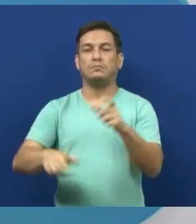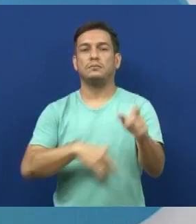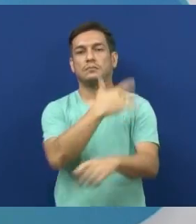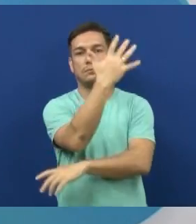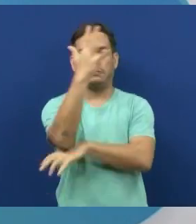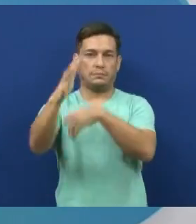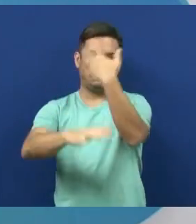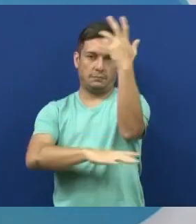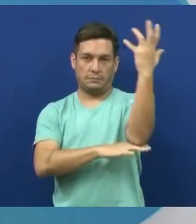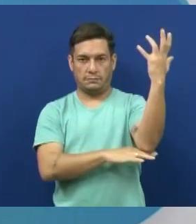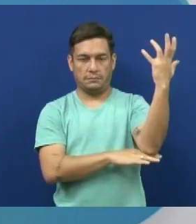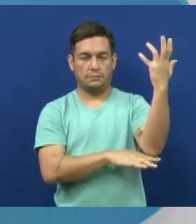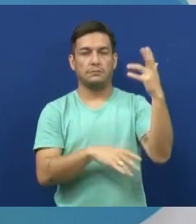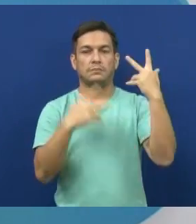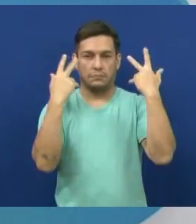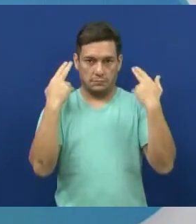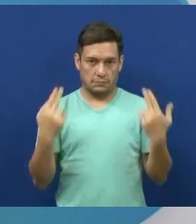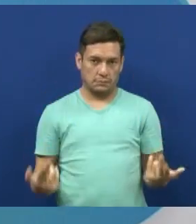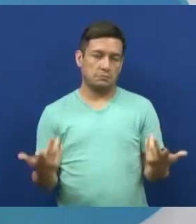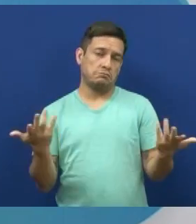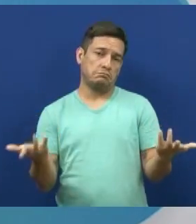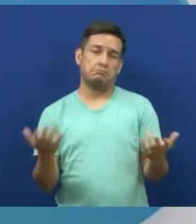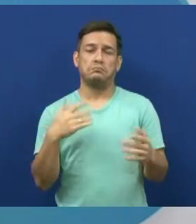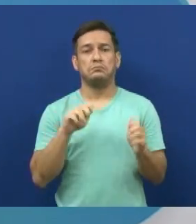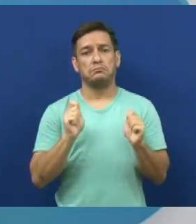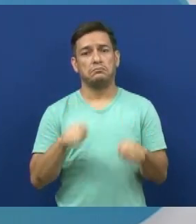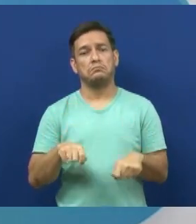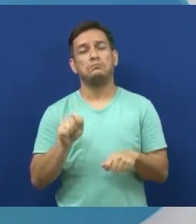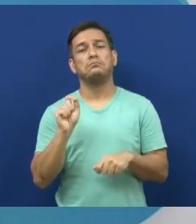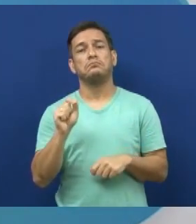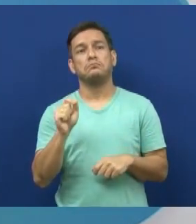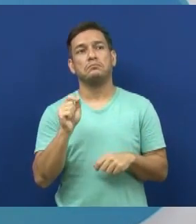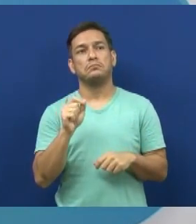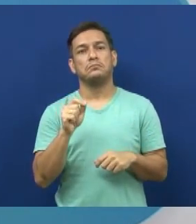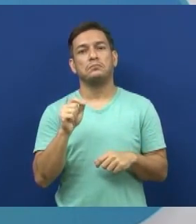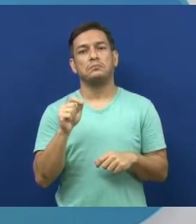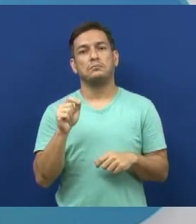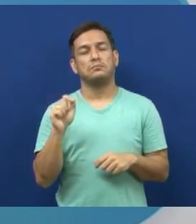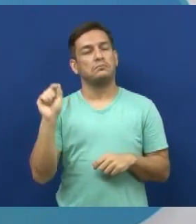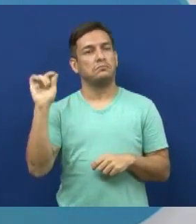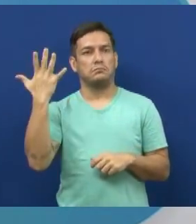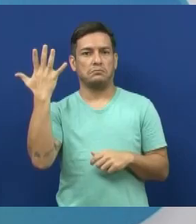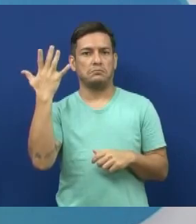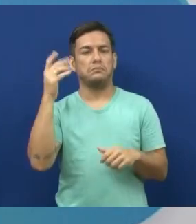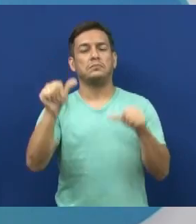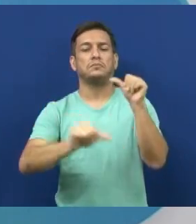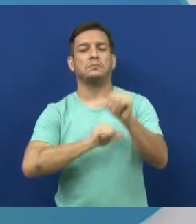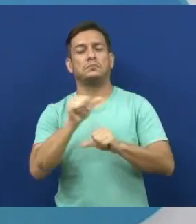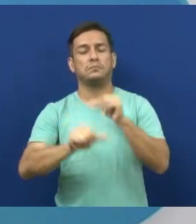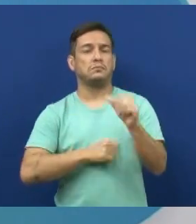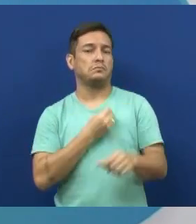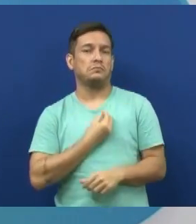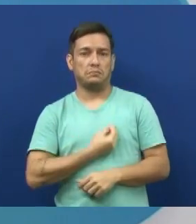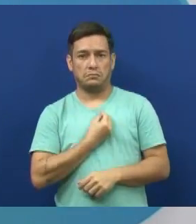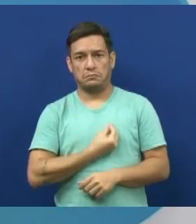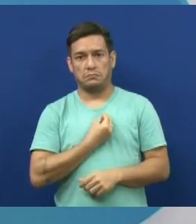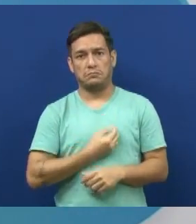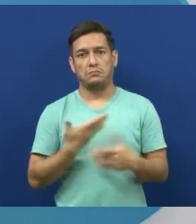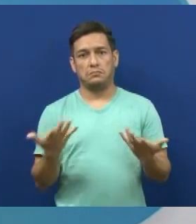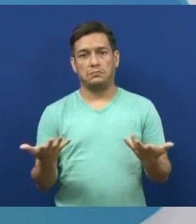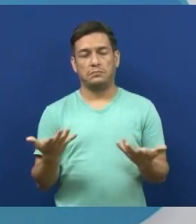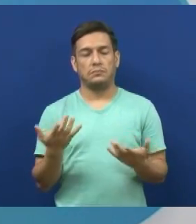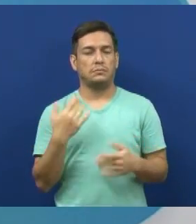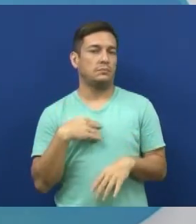natural. Seja através, por exemplo, de um fenômeno natural que modifica as nossas vidas.